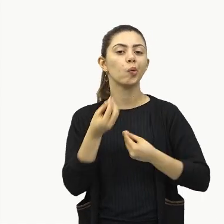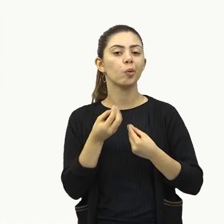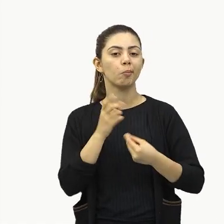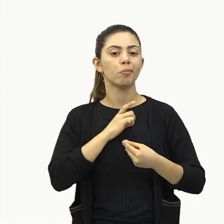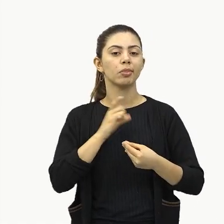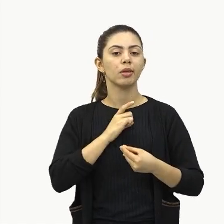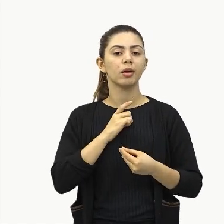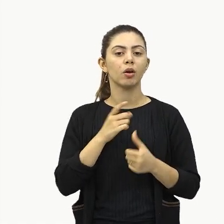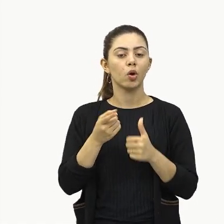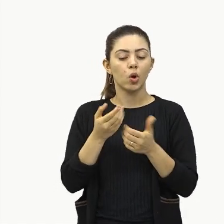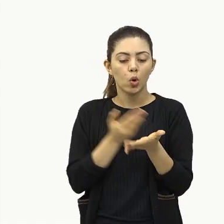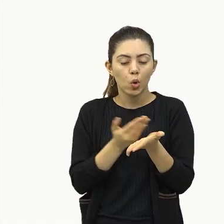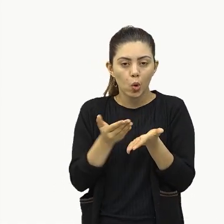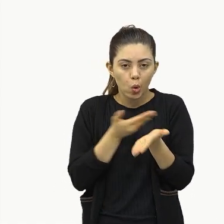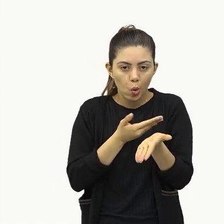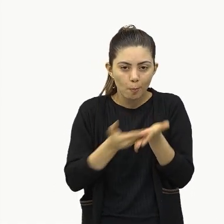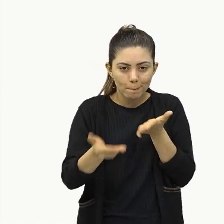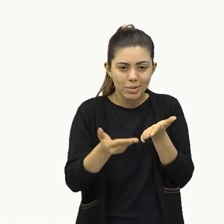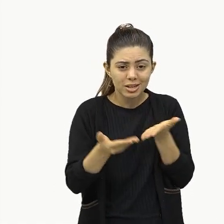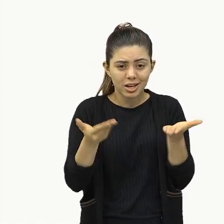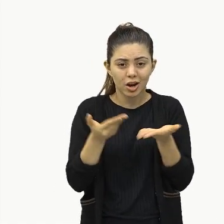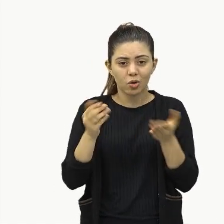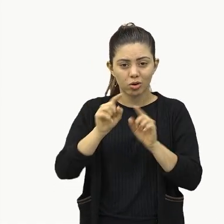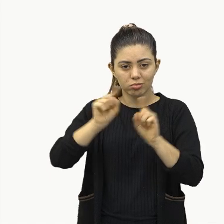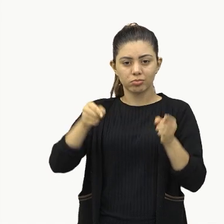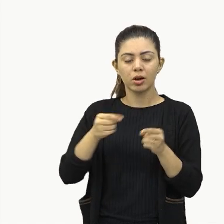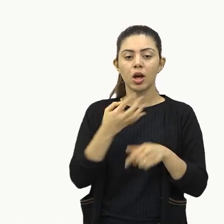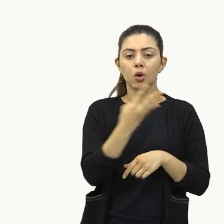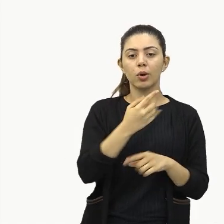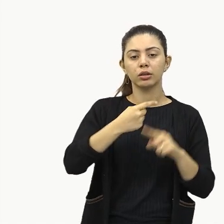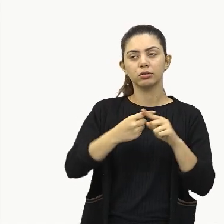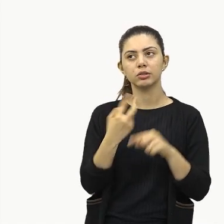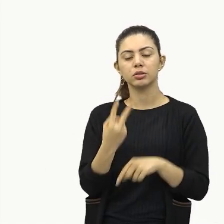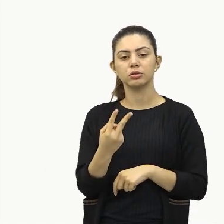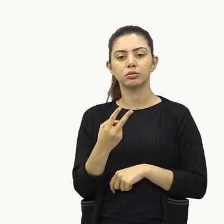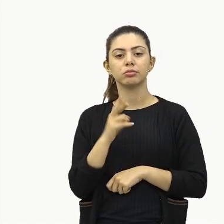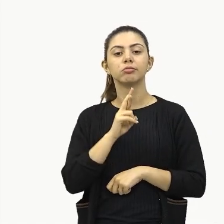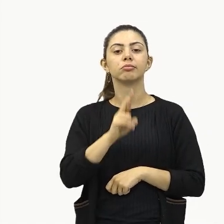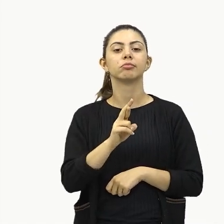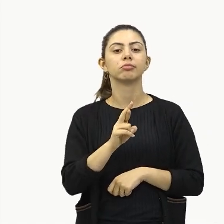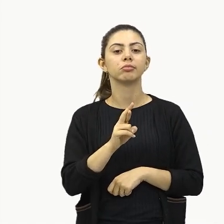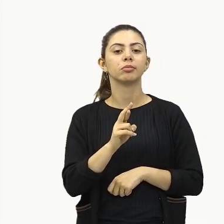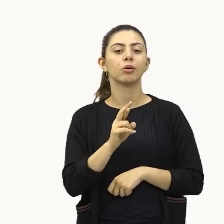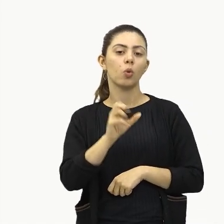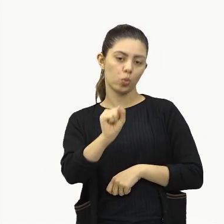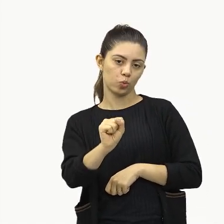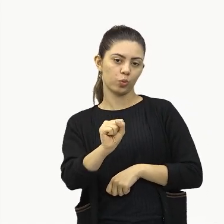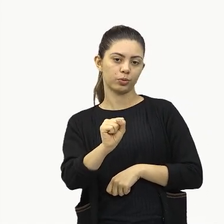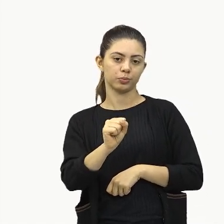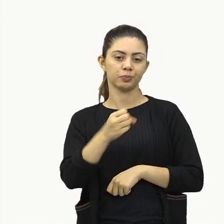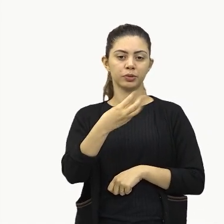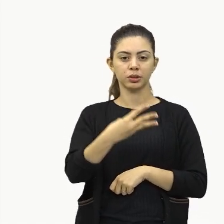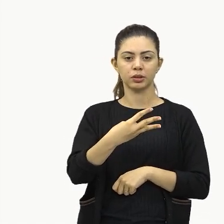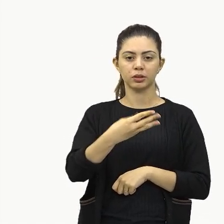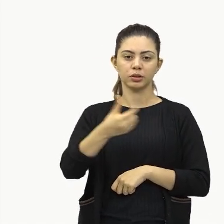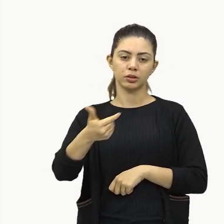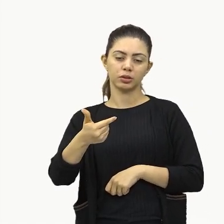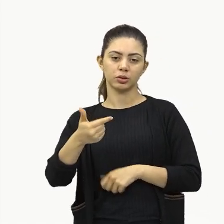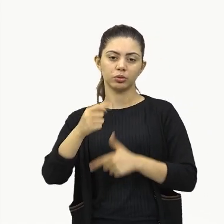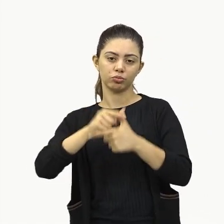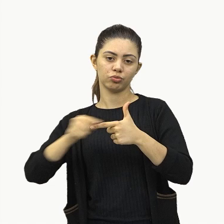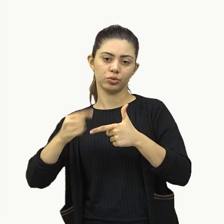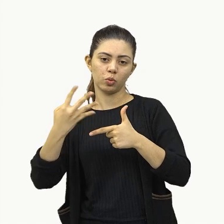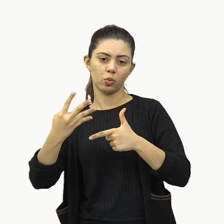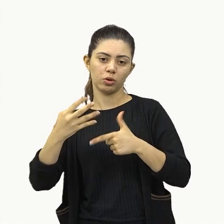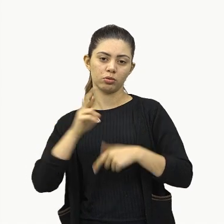meu parêntese. 4 multiplicado por 2, 8. 32 dividido por